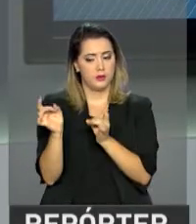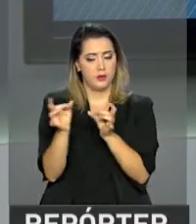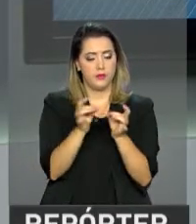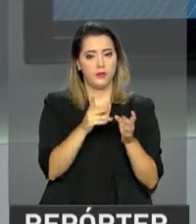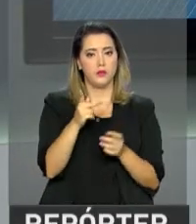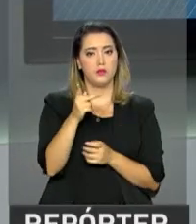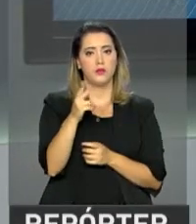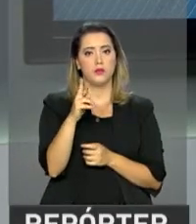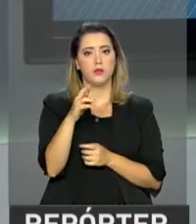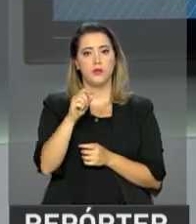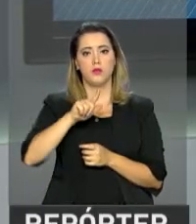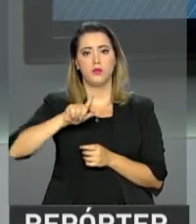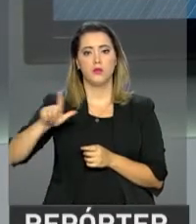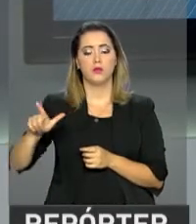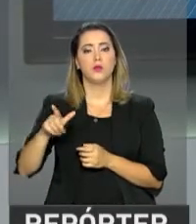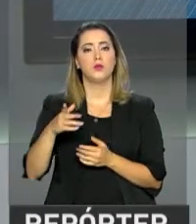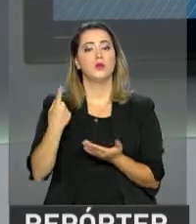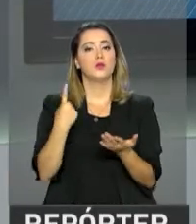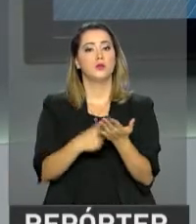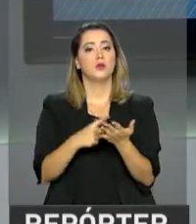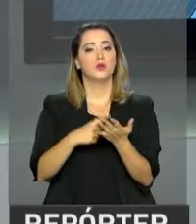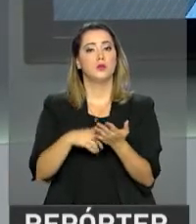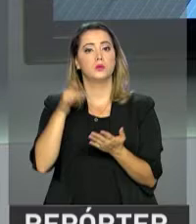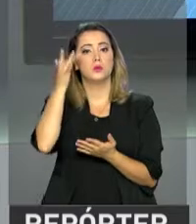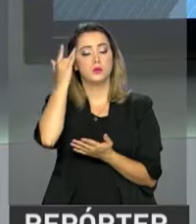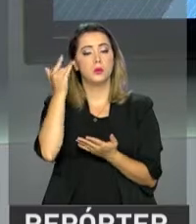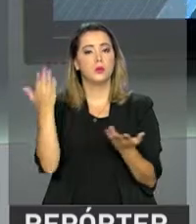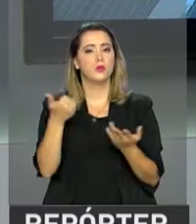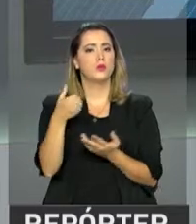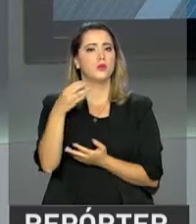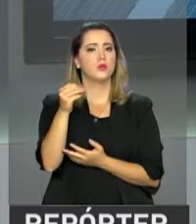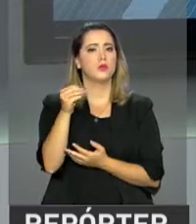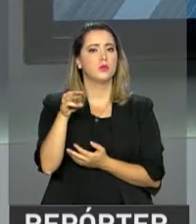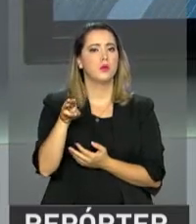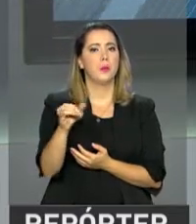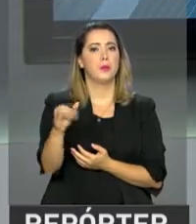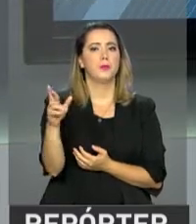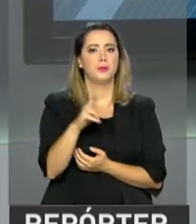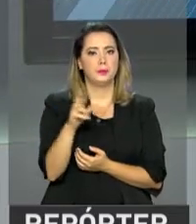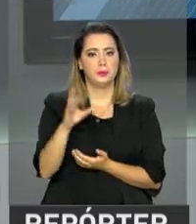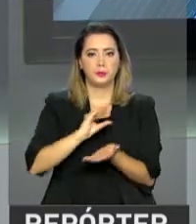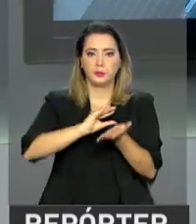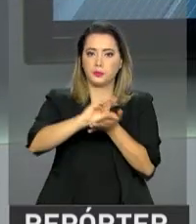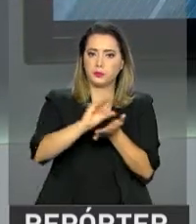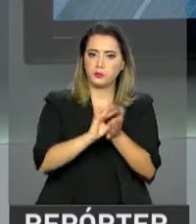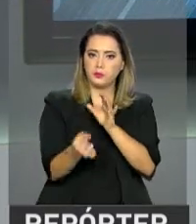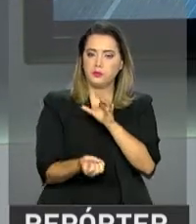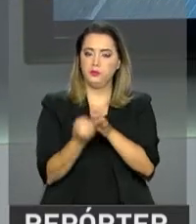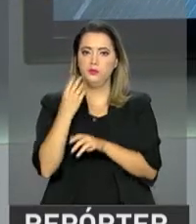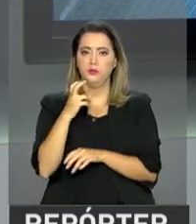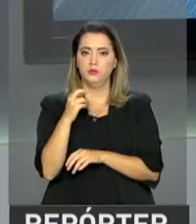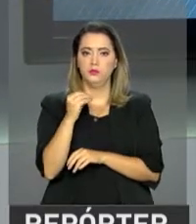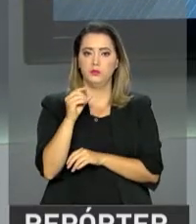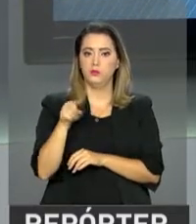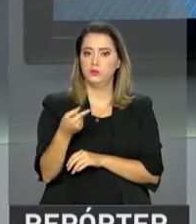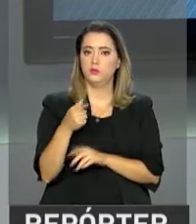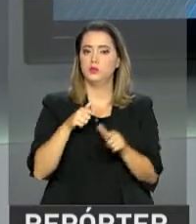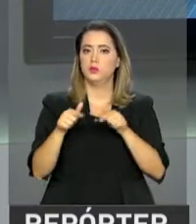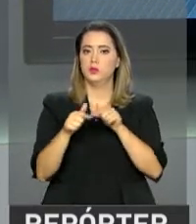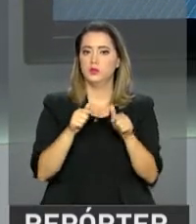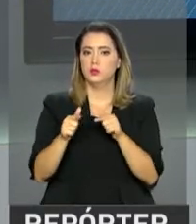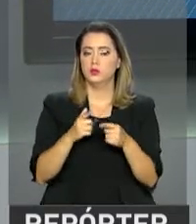leilão do pré sal marcada para amanhã a previsão é de 100 bilhões de reais em investimentos ea geração de 500 mil empregos